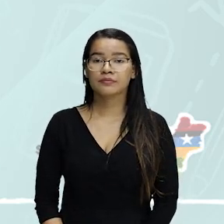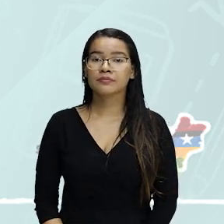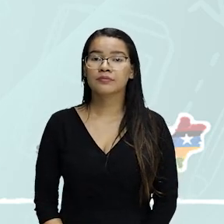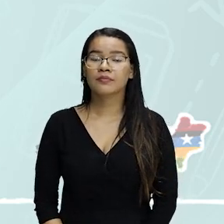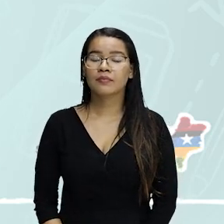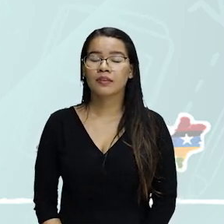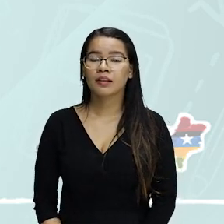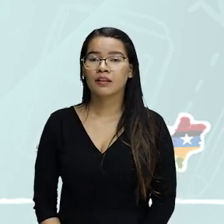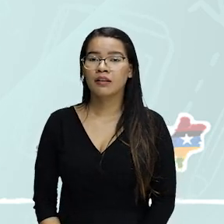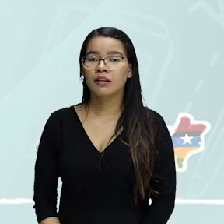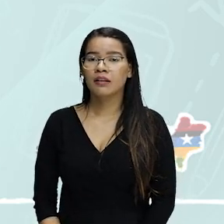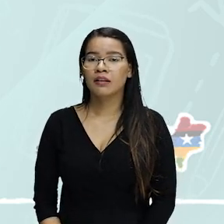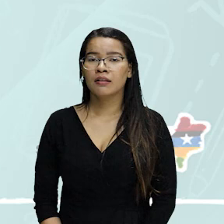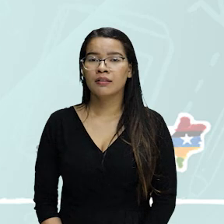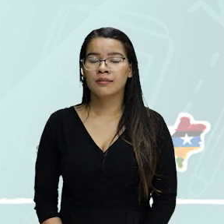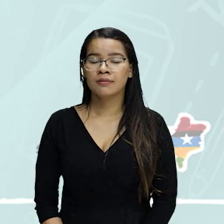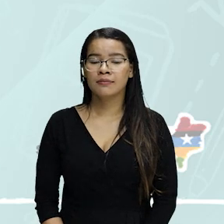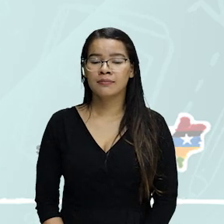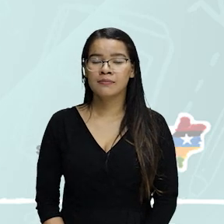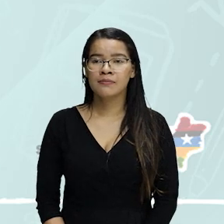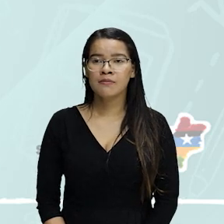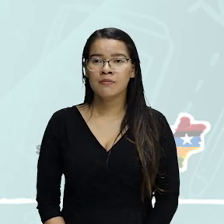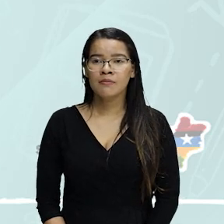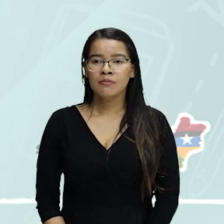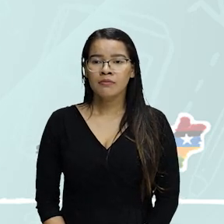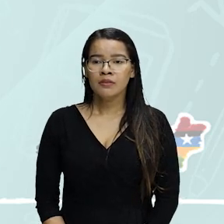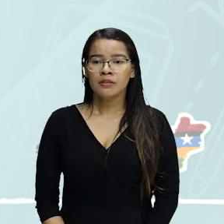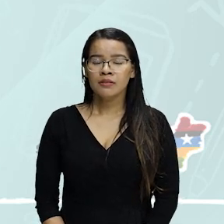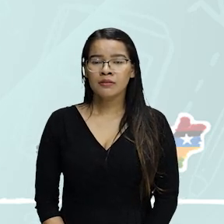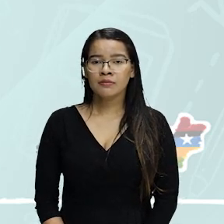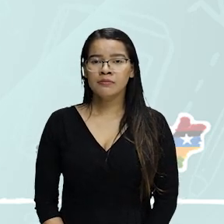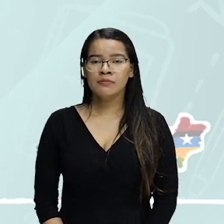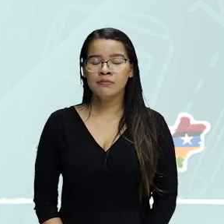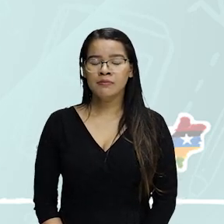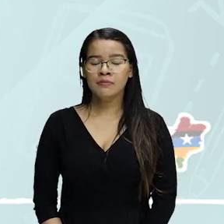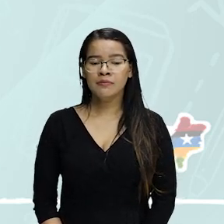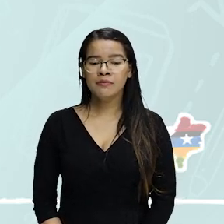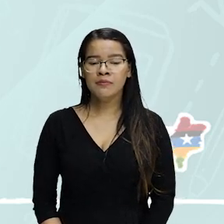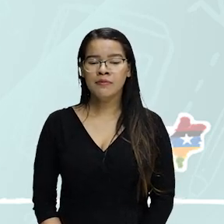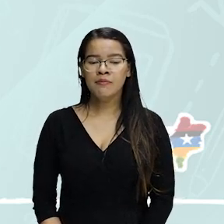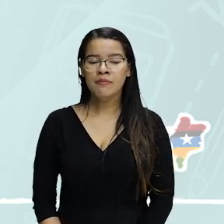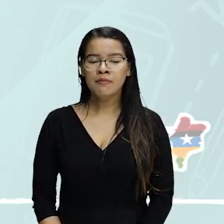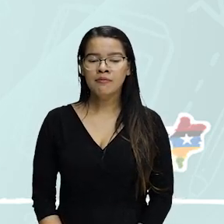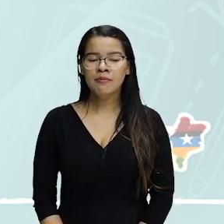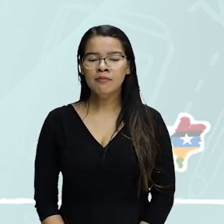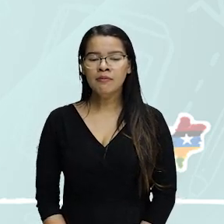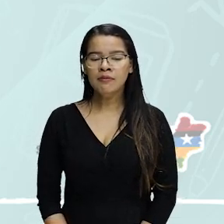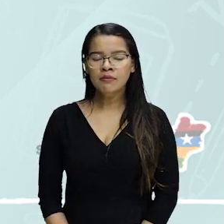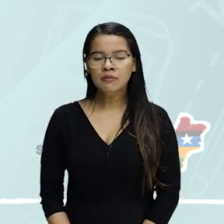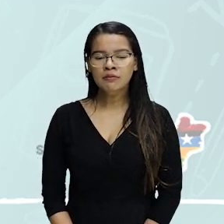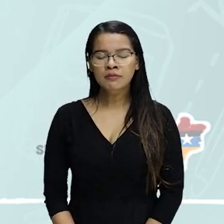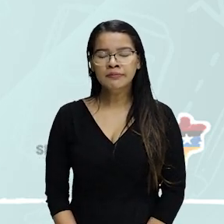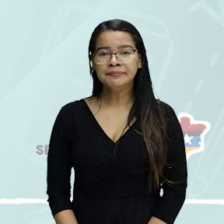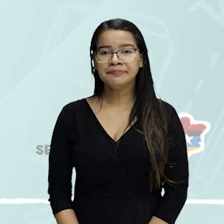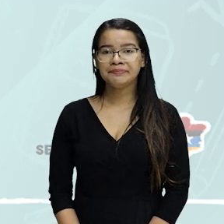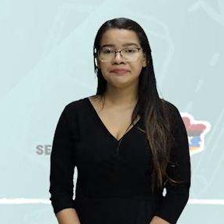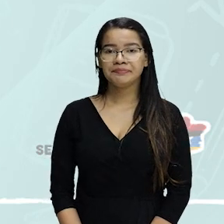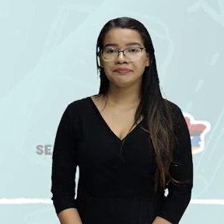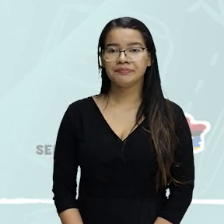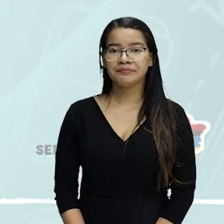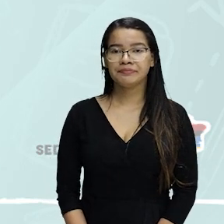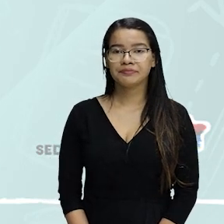impuros, em que ondeiam cadáveres despidos, pasto